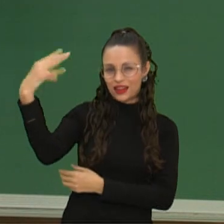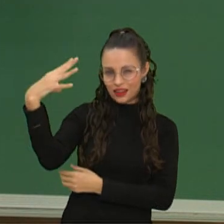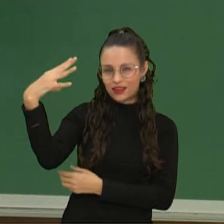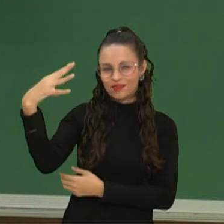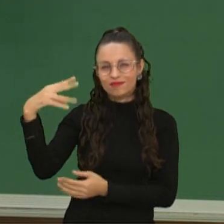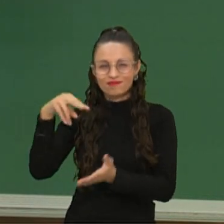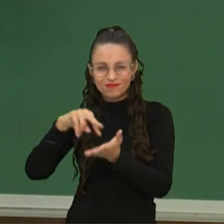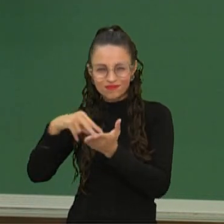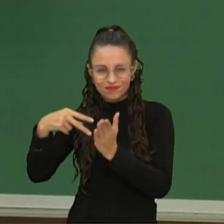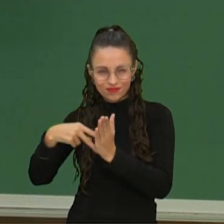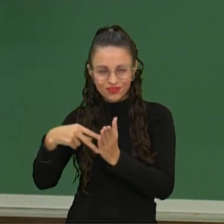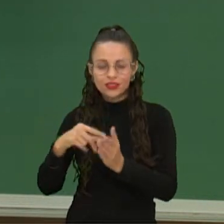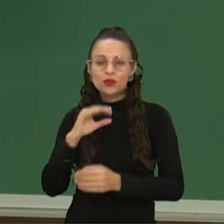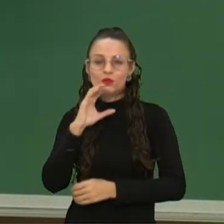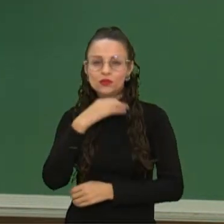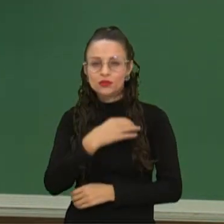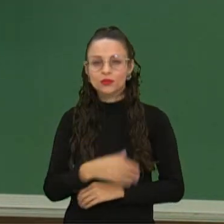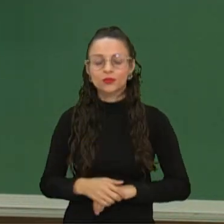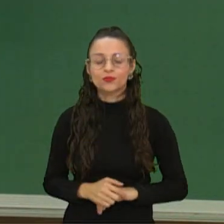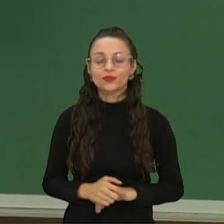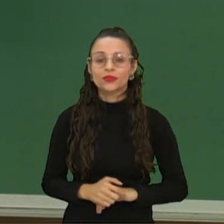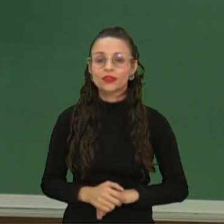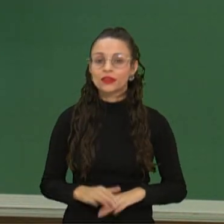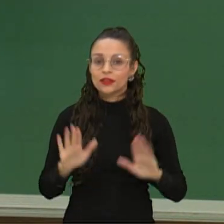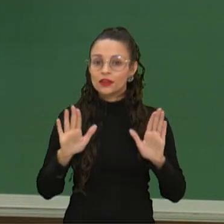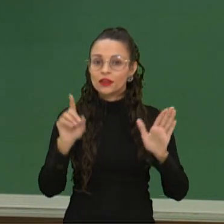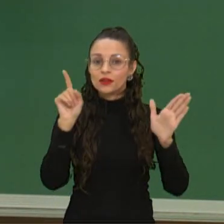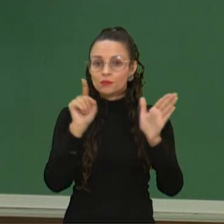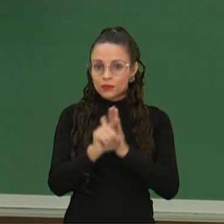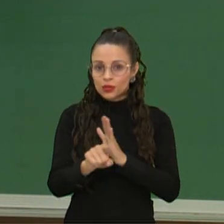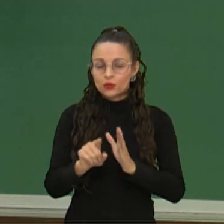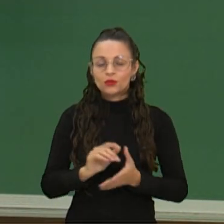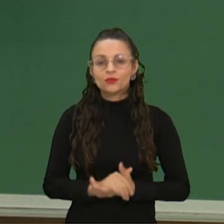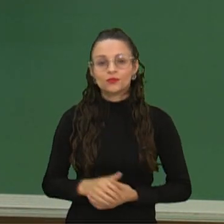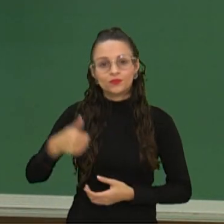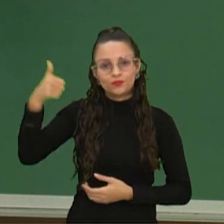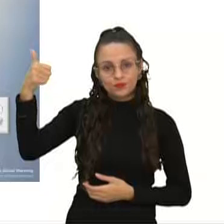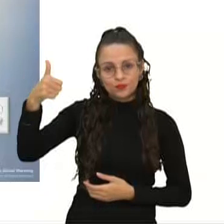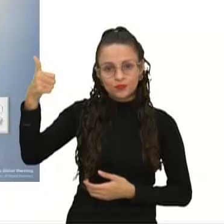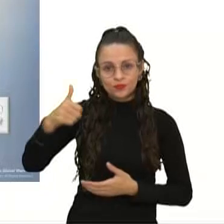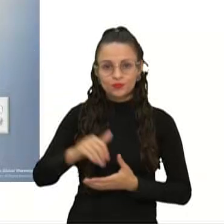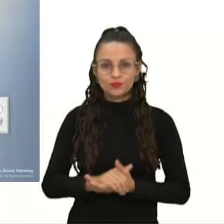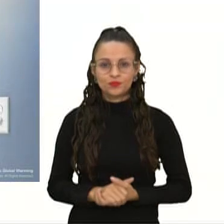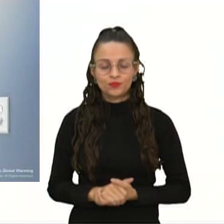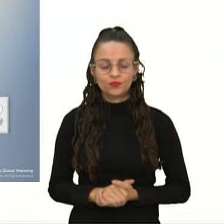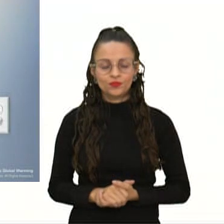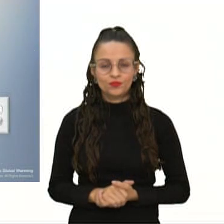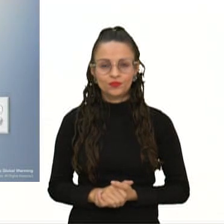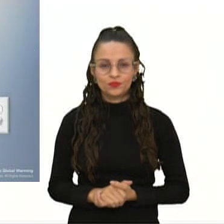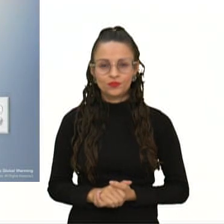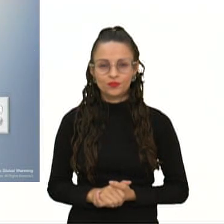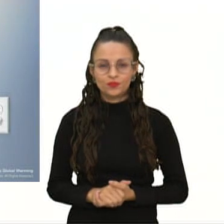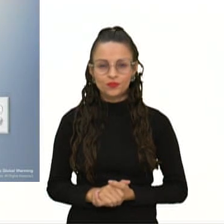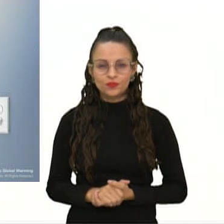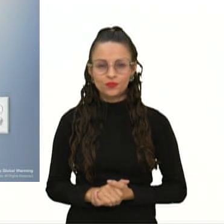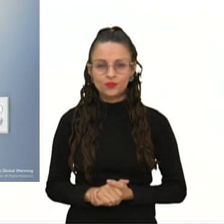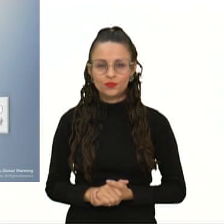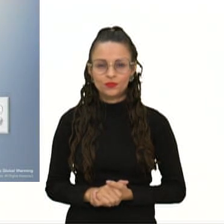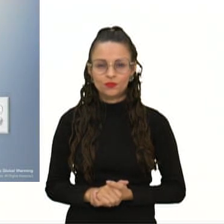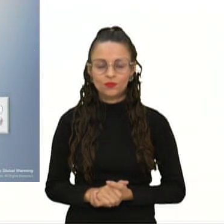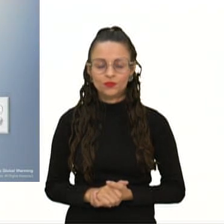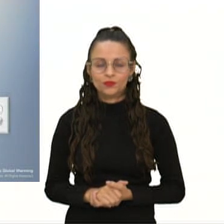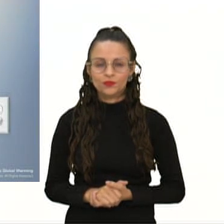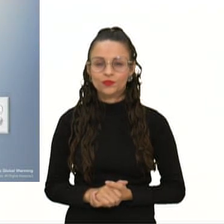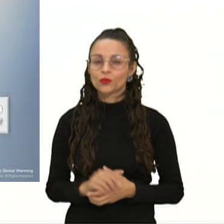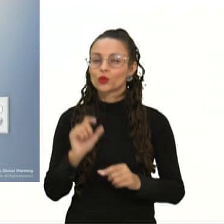Beleza? Então é isso que a gente tem nos anúncios. As perguntas são, number 1, What do the three ads have in common?